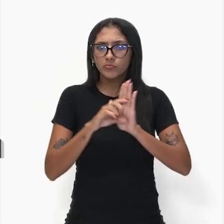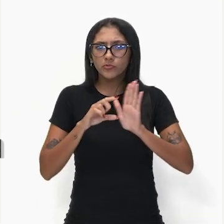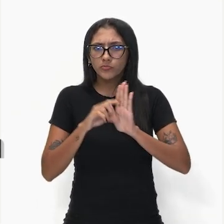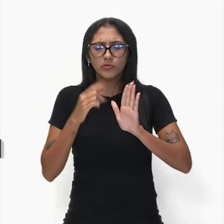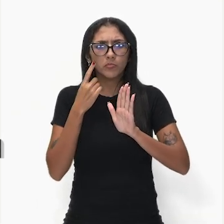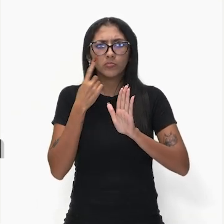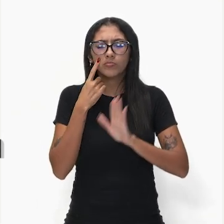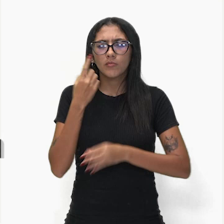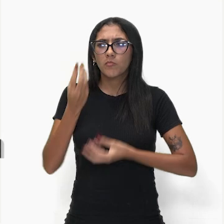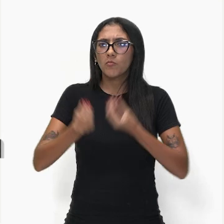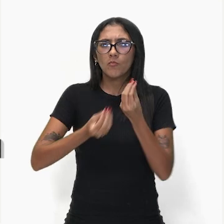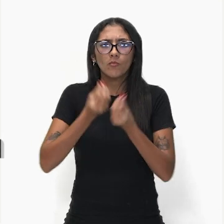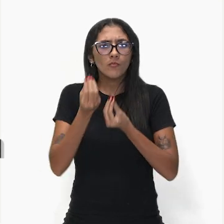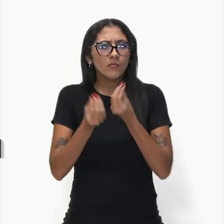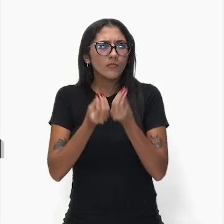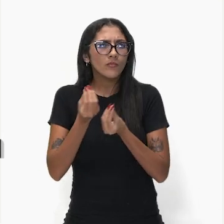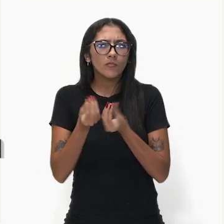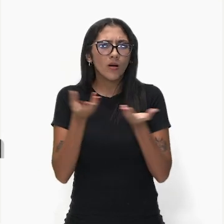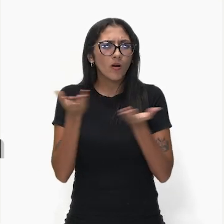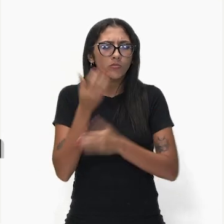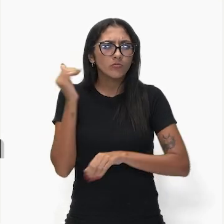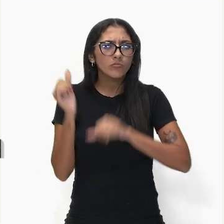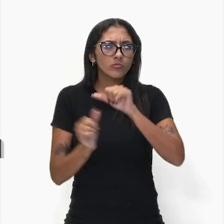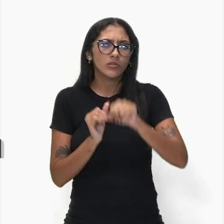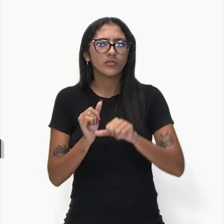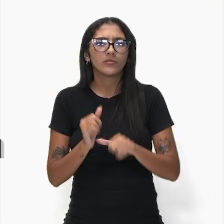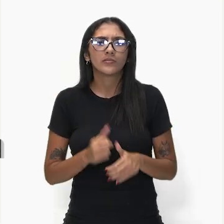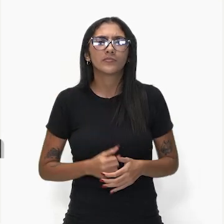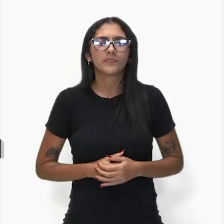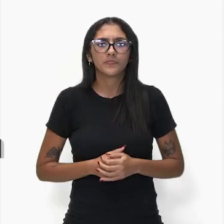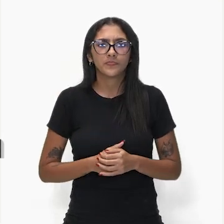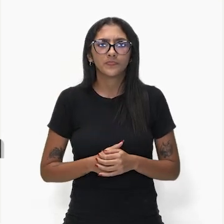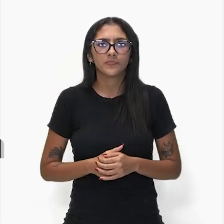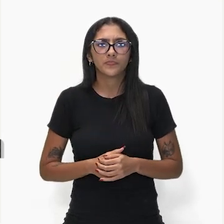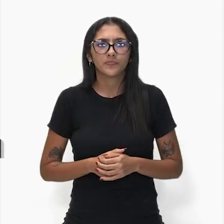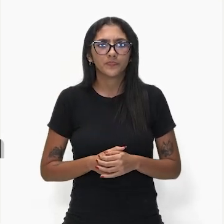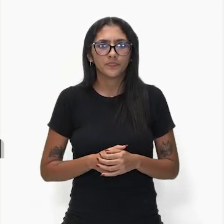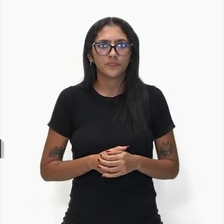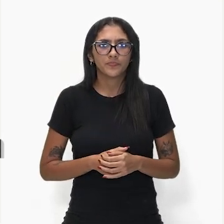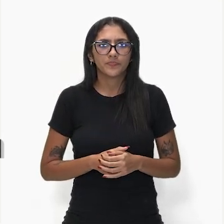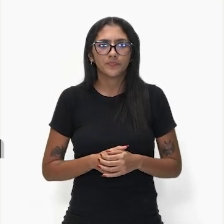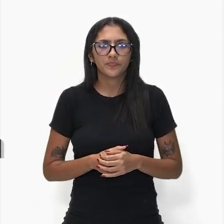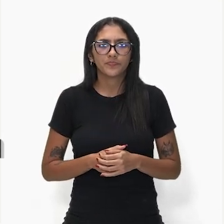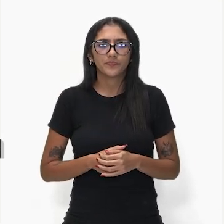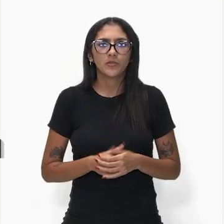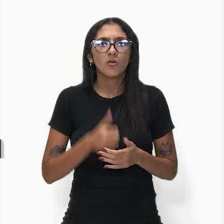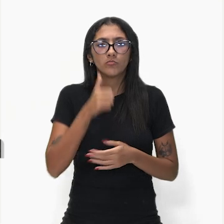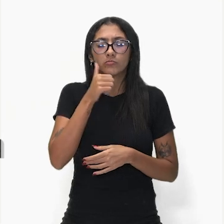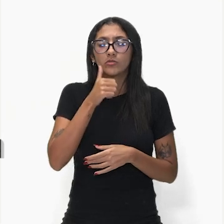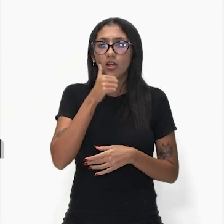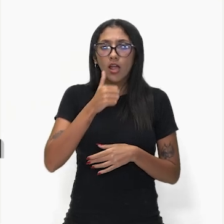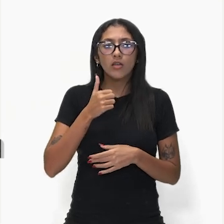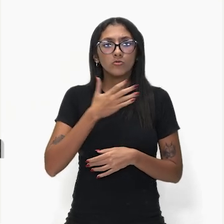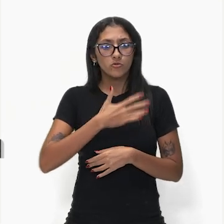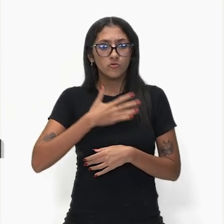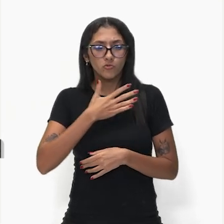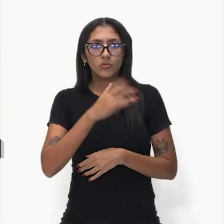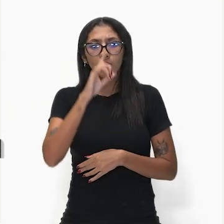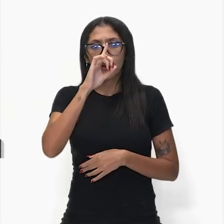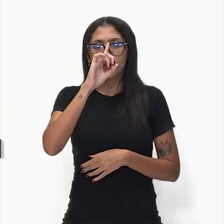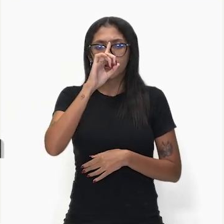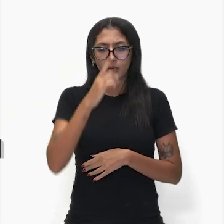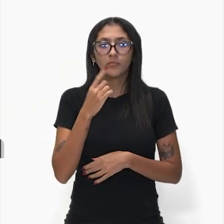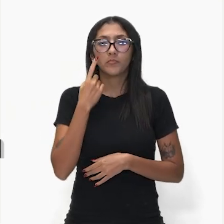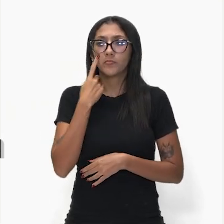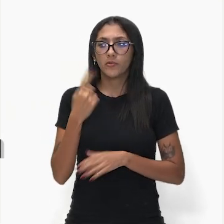estavam, olha só. E a criança, olha só, Conceição gostara daquele nós, certo? Da autoridade, e aqui, a partir desse